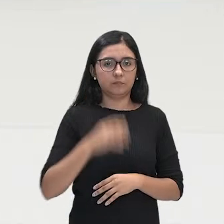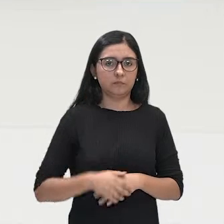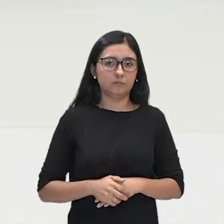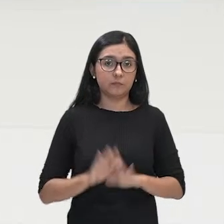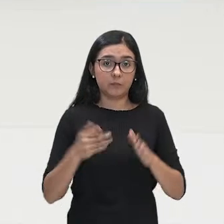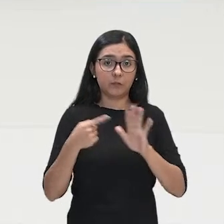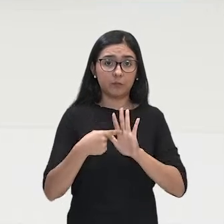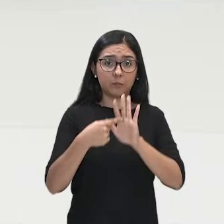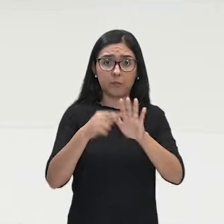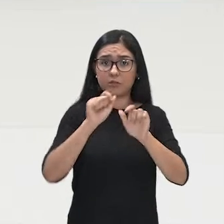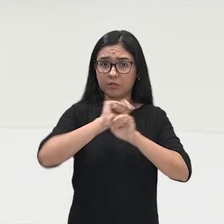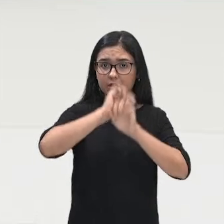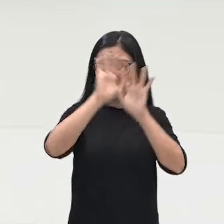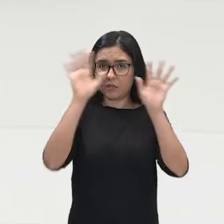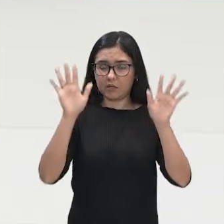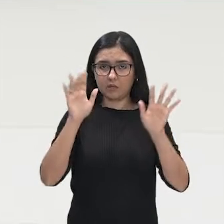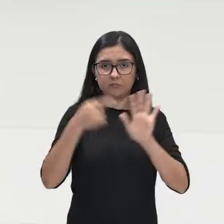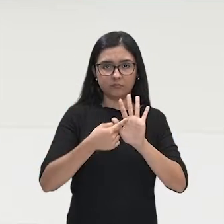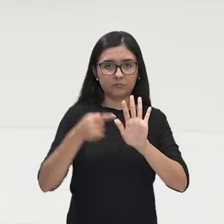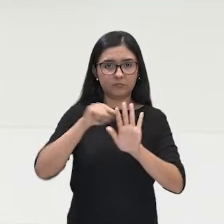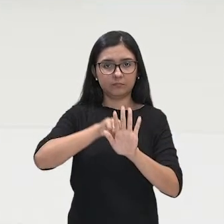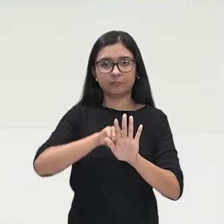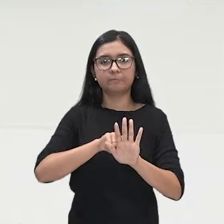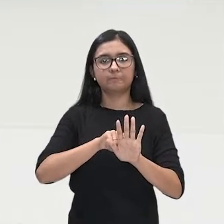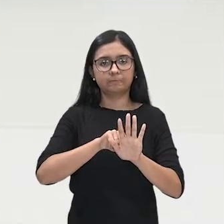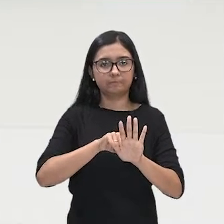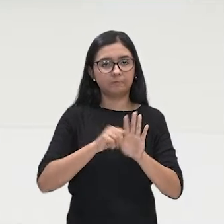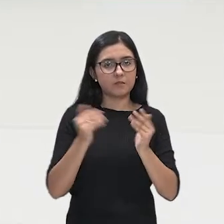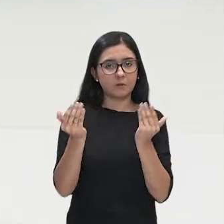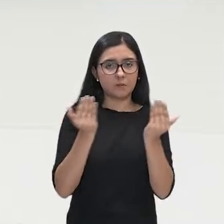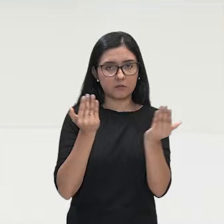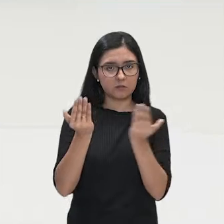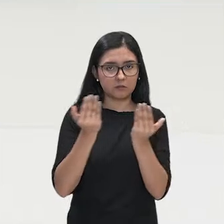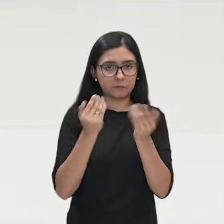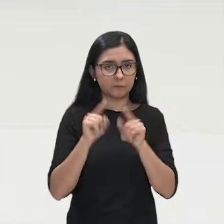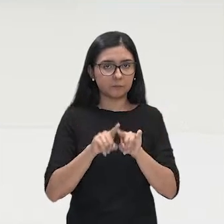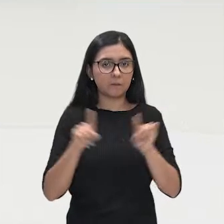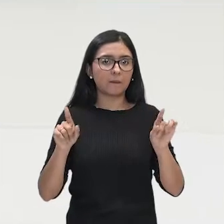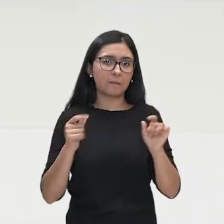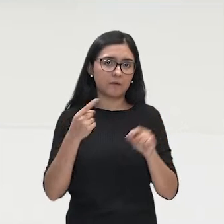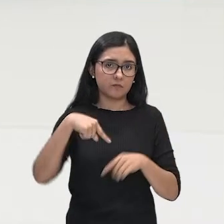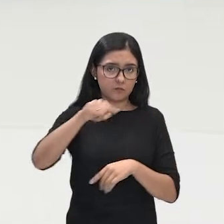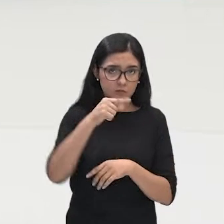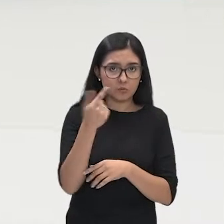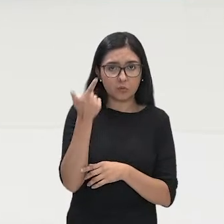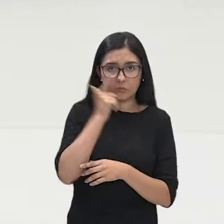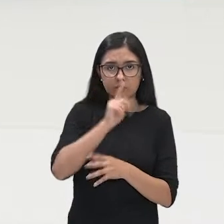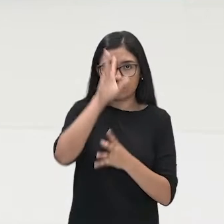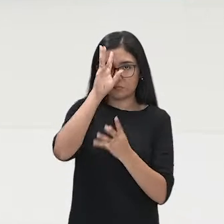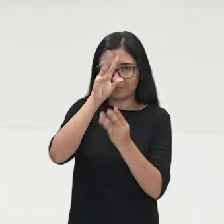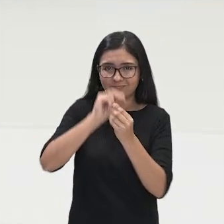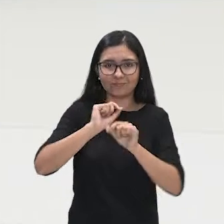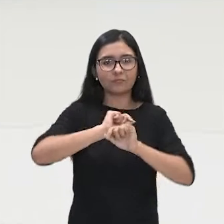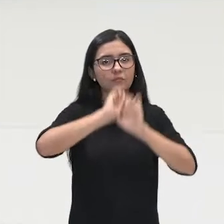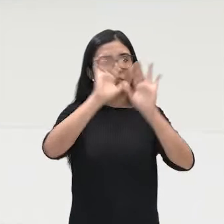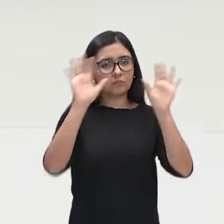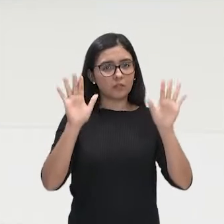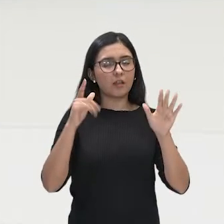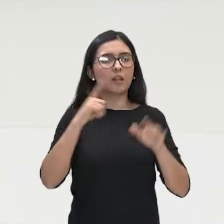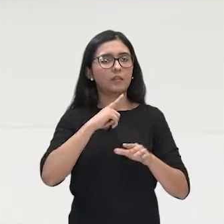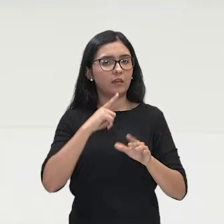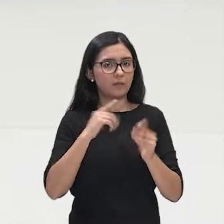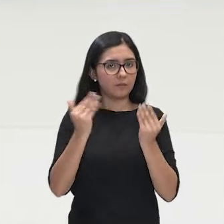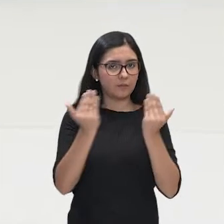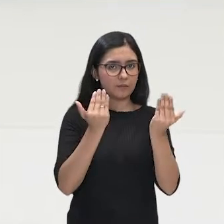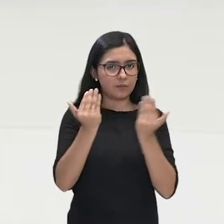fala claramente sobre esta comparação, mas dá para você deduzir que ela compara um termo a outro. Olha